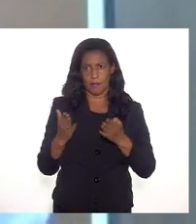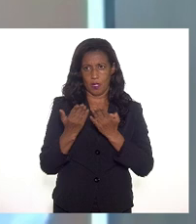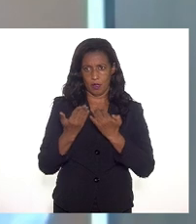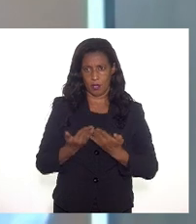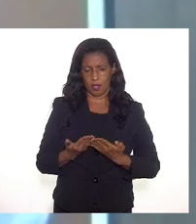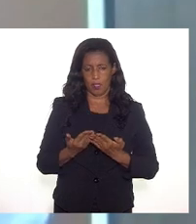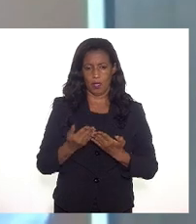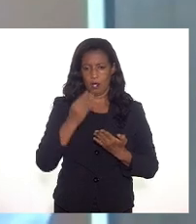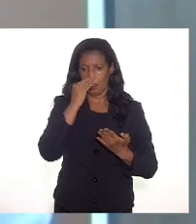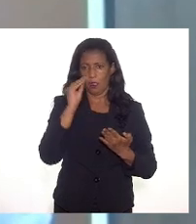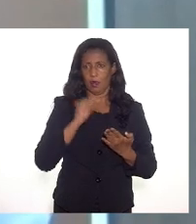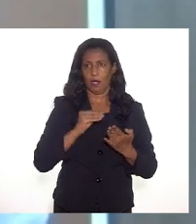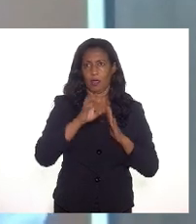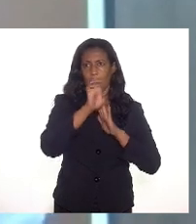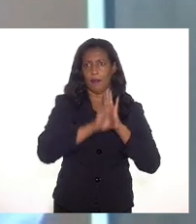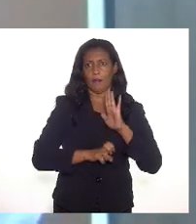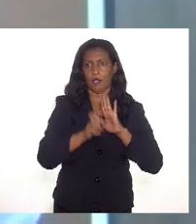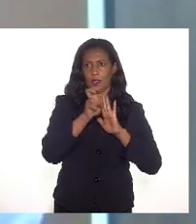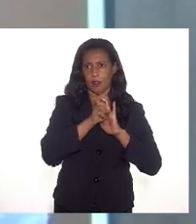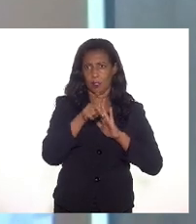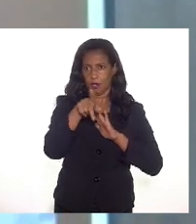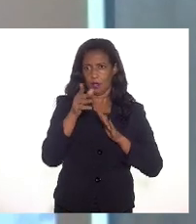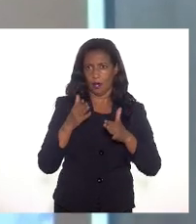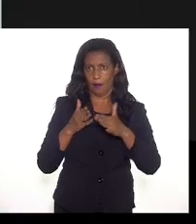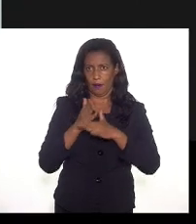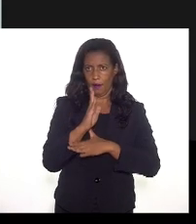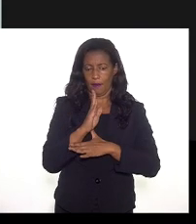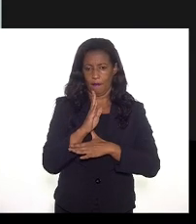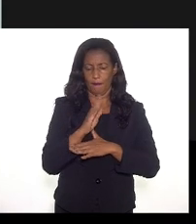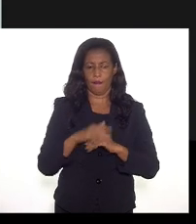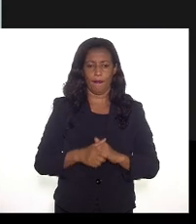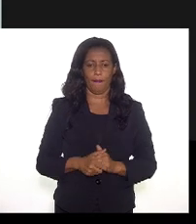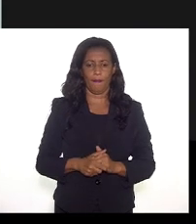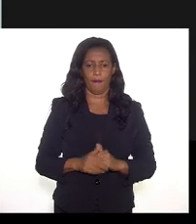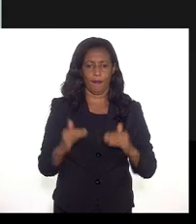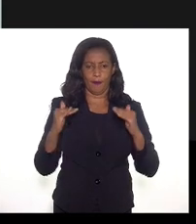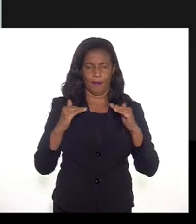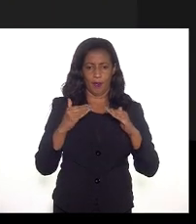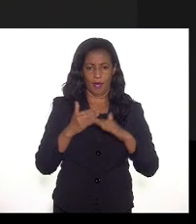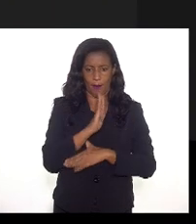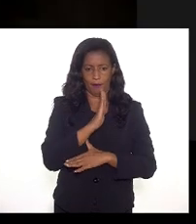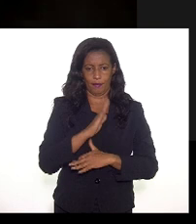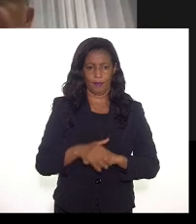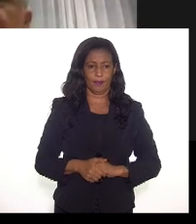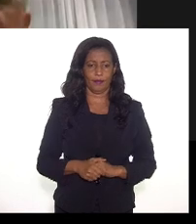destaque pela rejeição da emenda 5. Os senhores que aprovam, perguntam isso como estão. Aprovado.